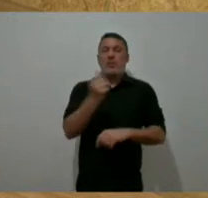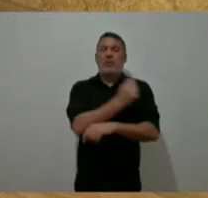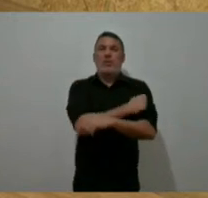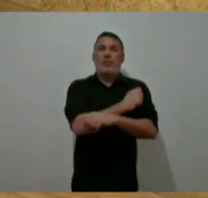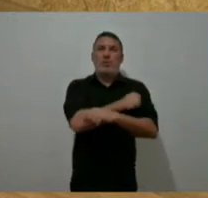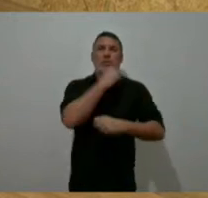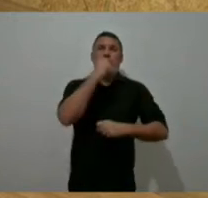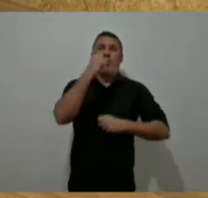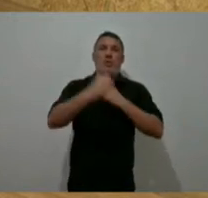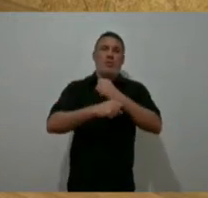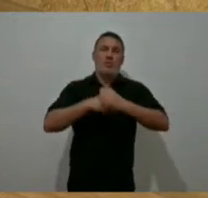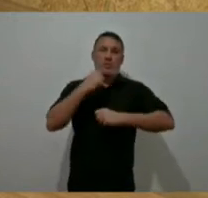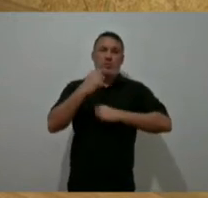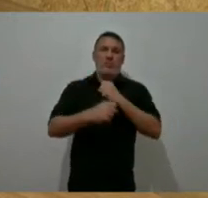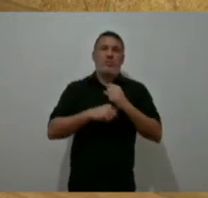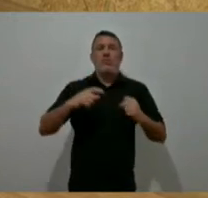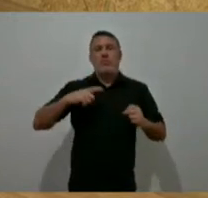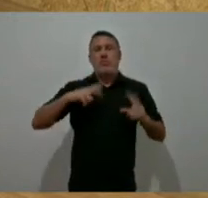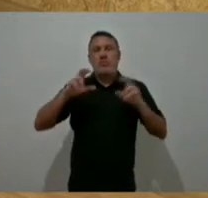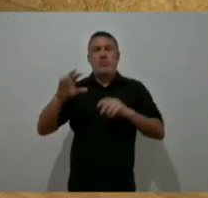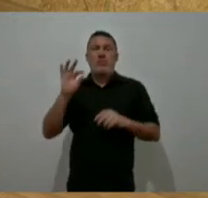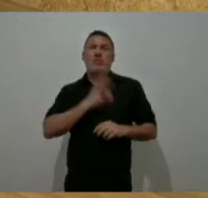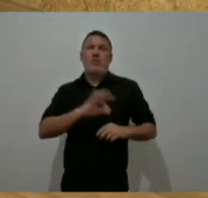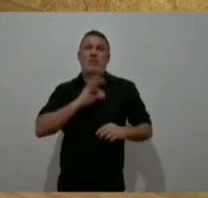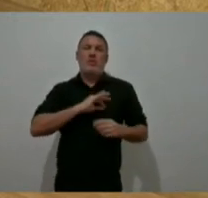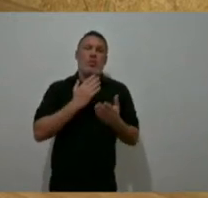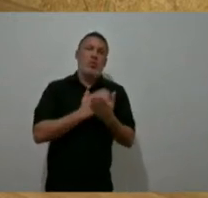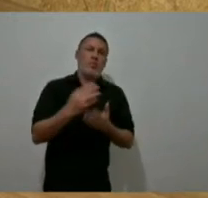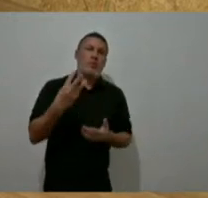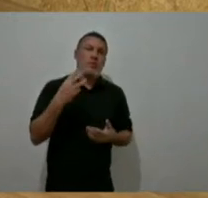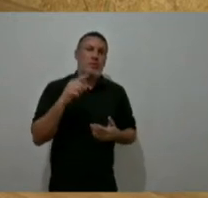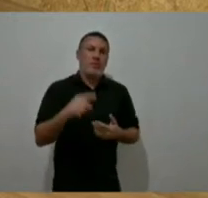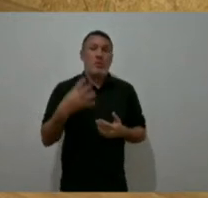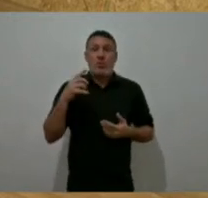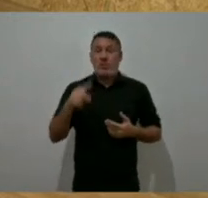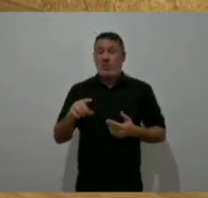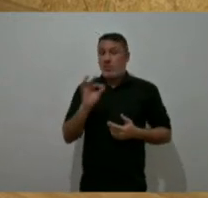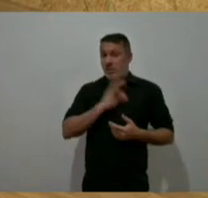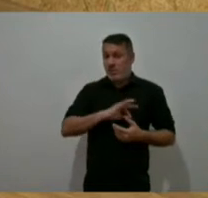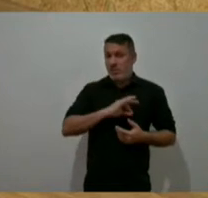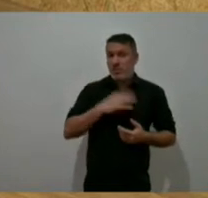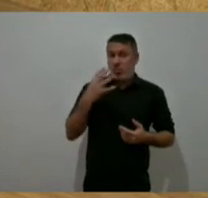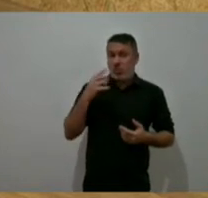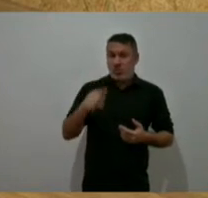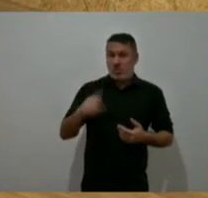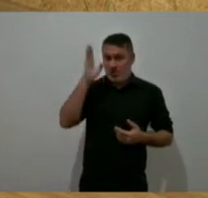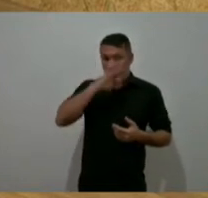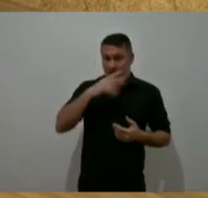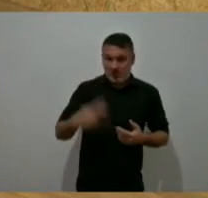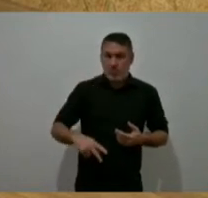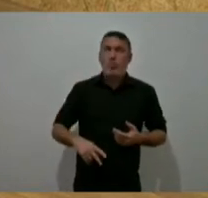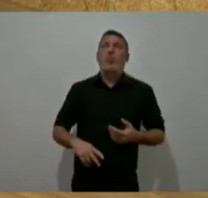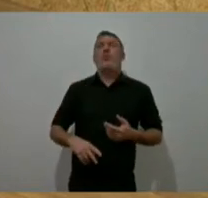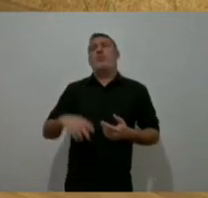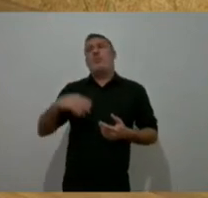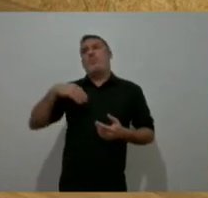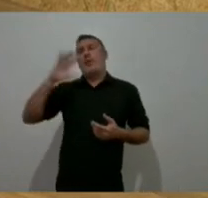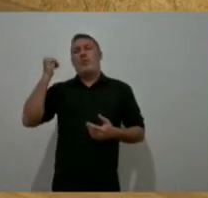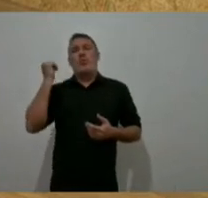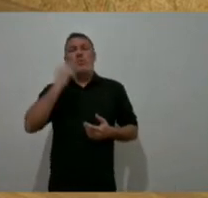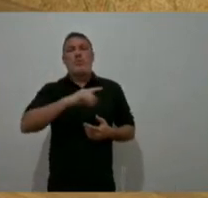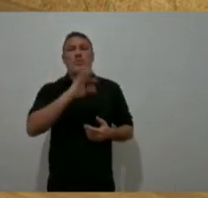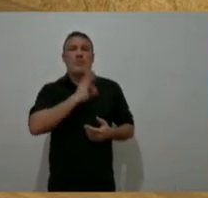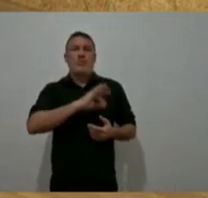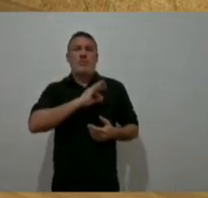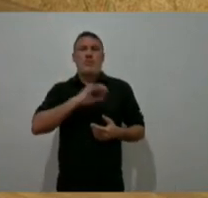inicial de 3,5, 4 mil reais. E um salário de R$4.000 no Brasil, gente, já é maior do que o salário de